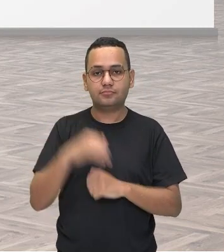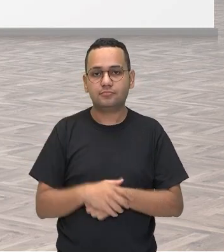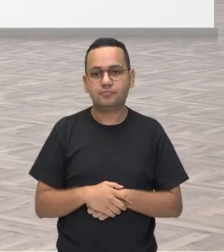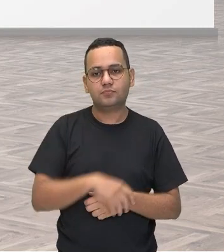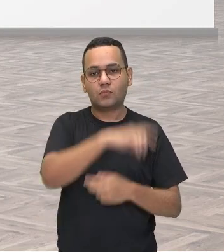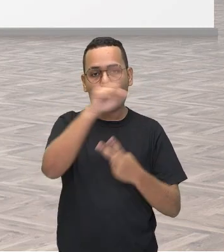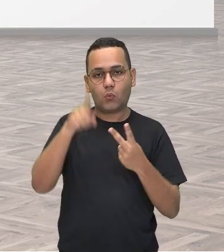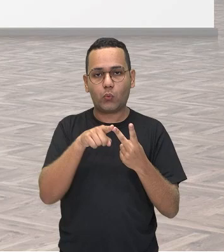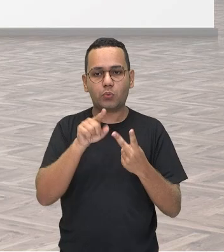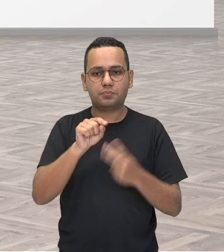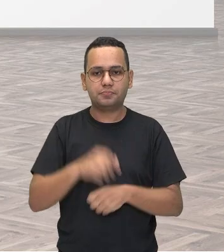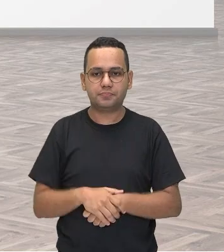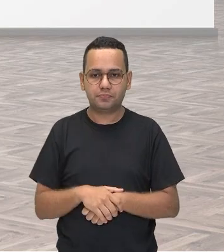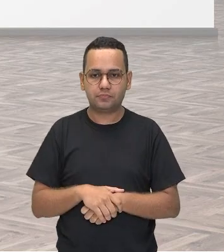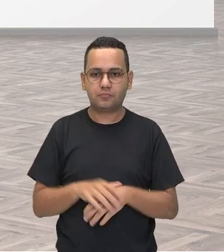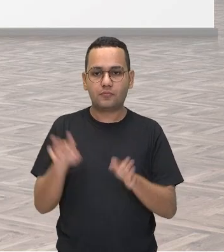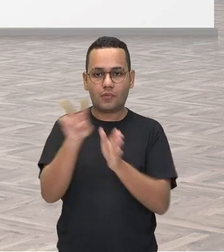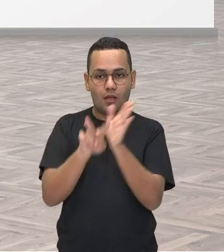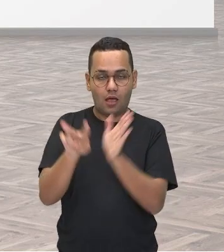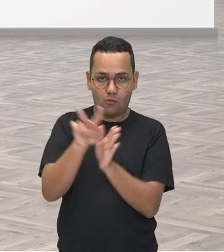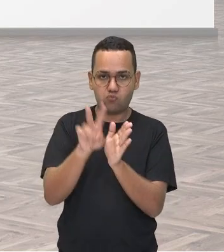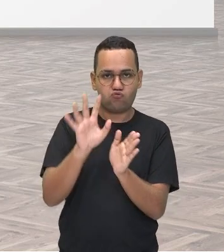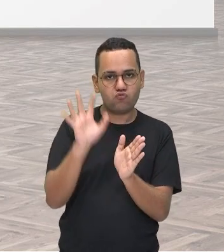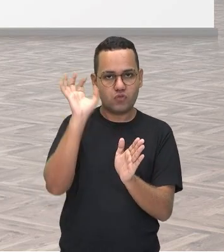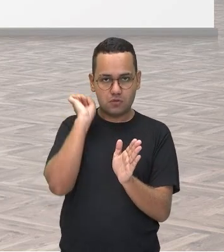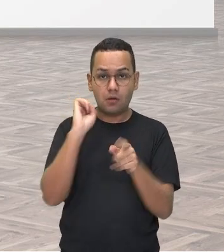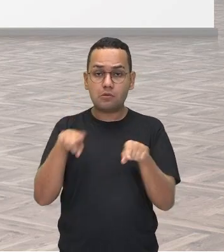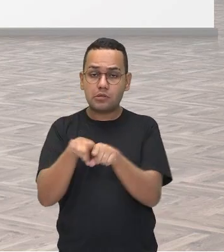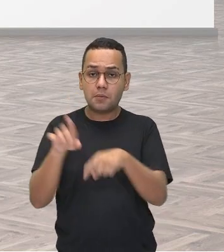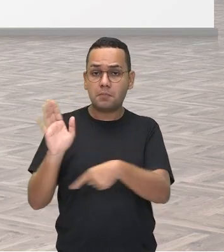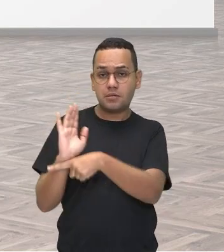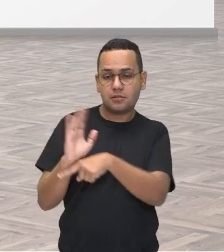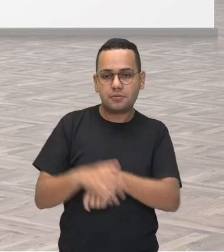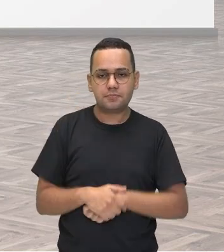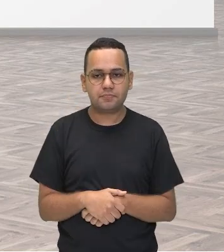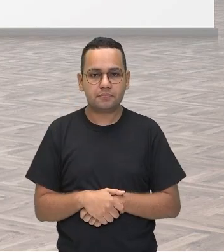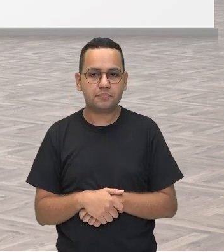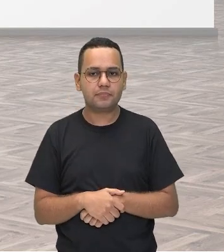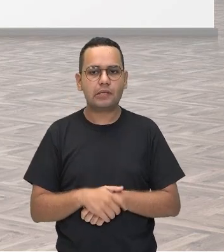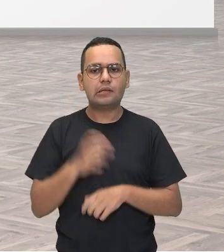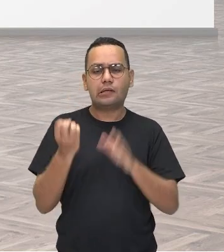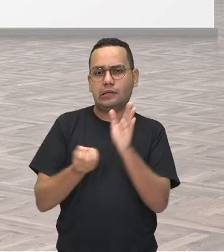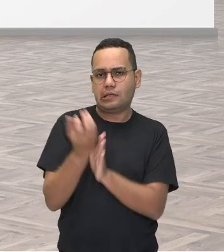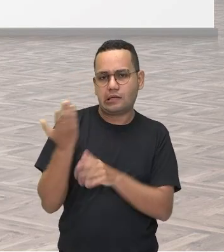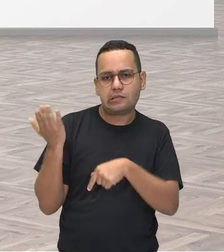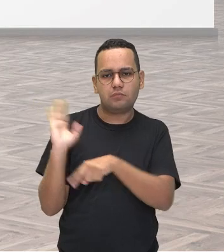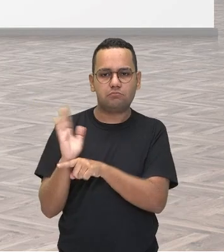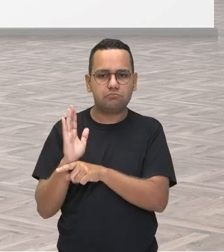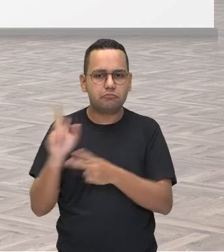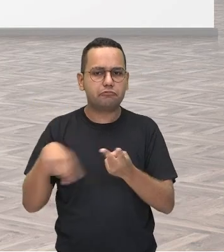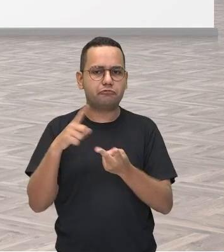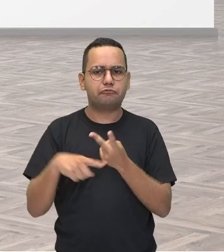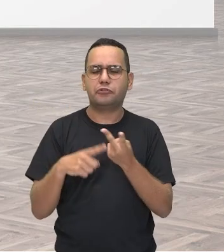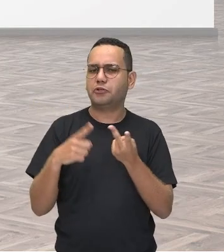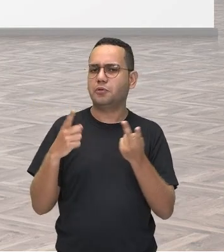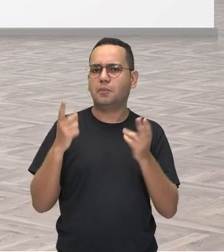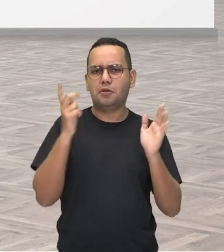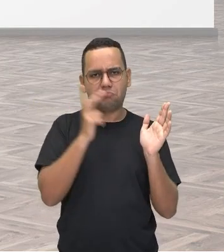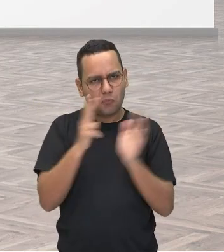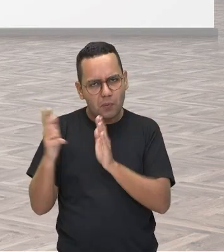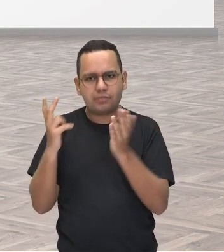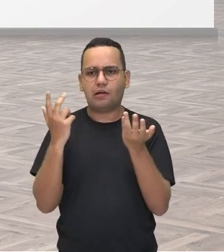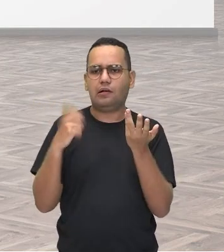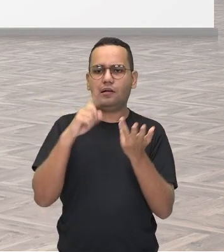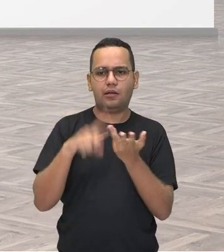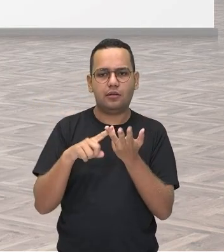Audiovisual e cinema, né? Produção de filmes, documentários, animação. edição de vídeo, distribuição